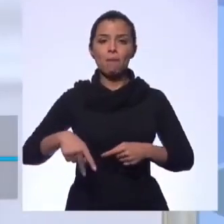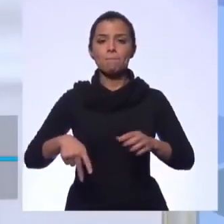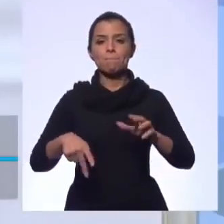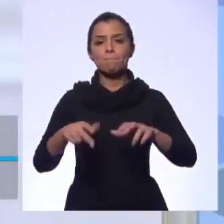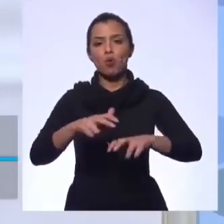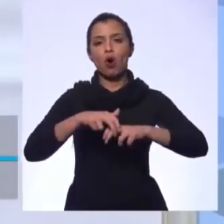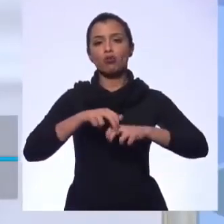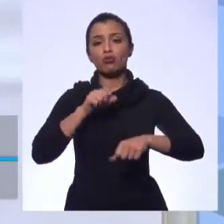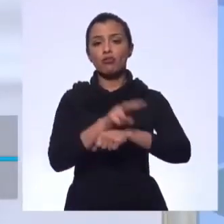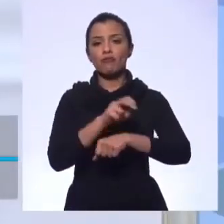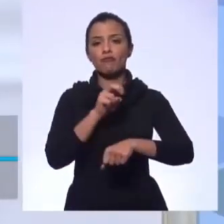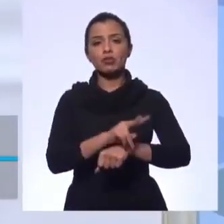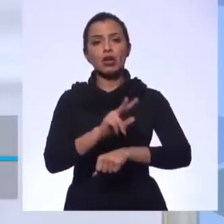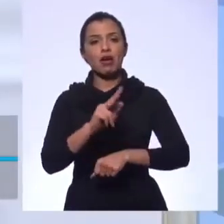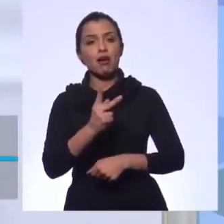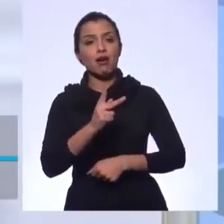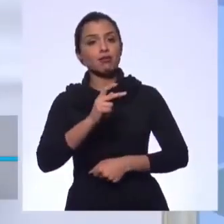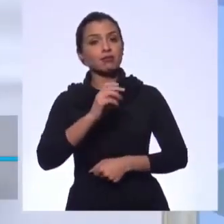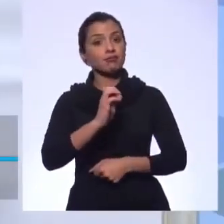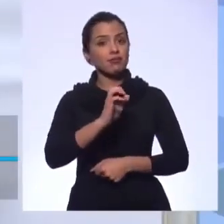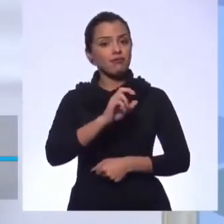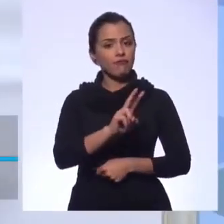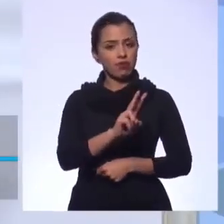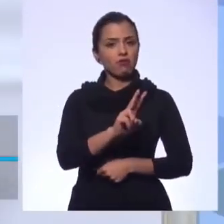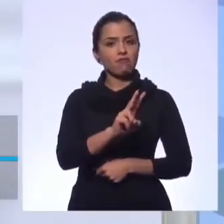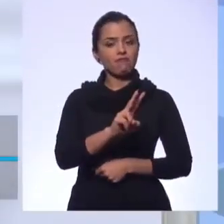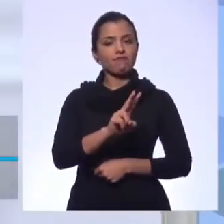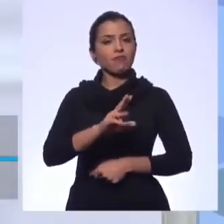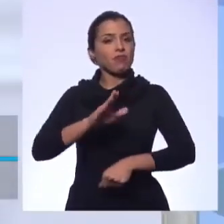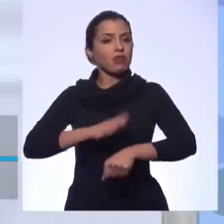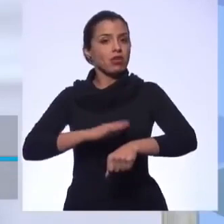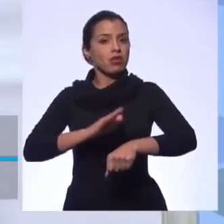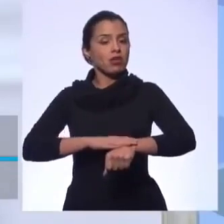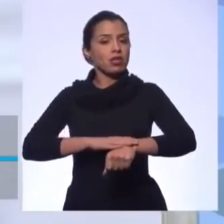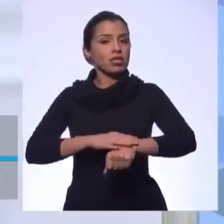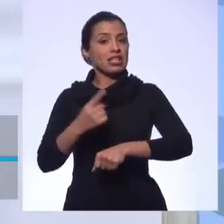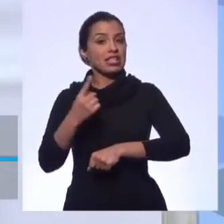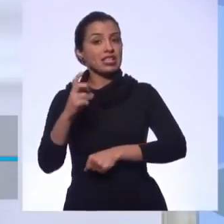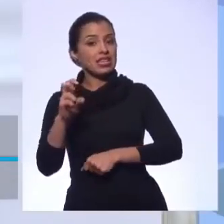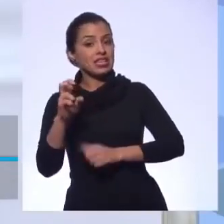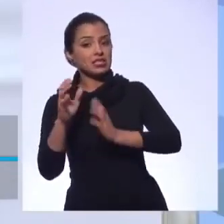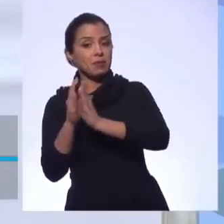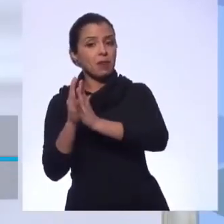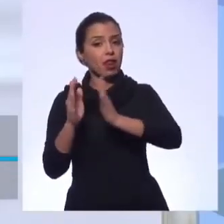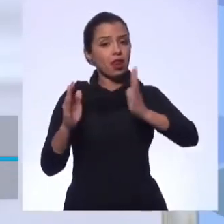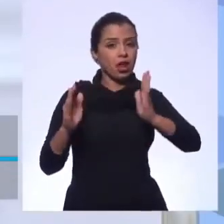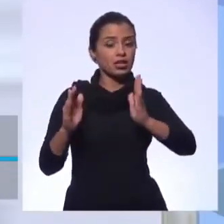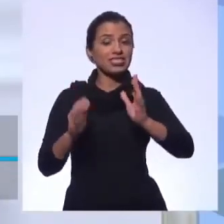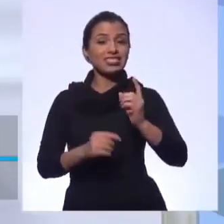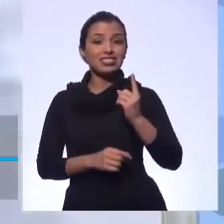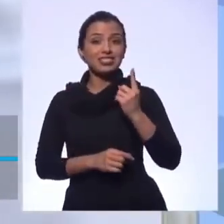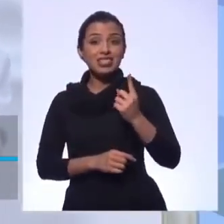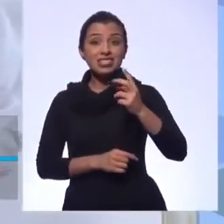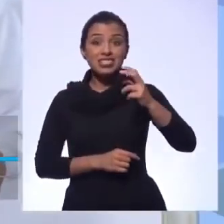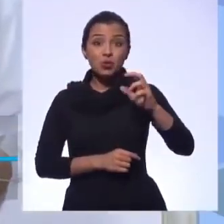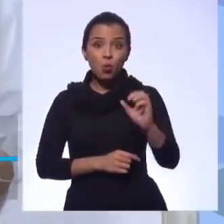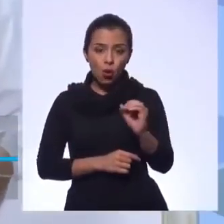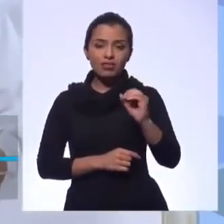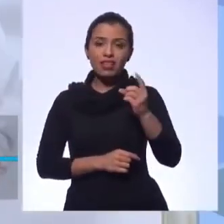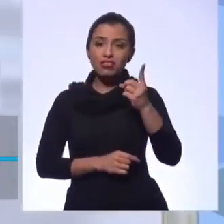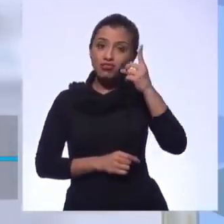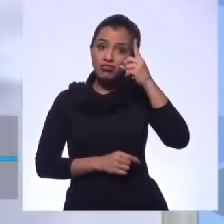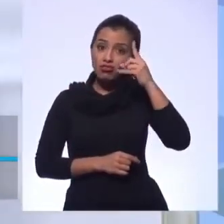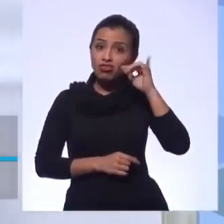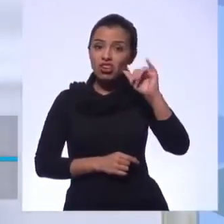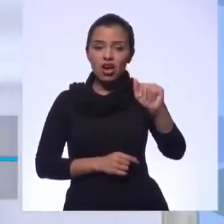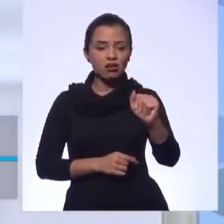bem? Ela demora entre 15 e 150 dias. Olha quanto tempo, gente. Uma pessoa pode ficar doente e nem saber que está